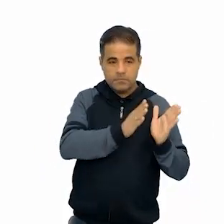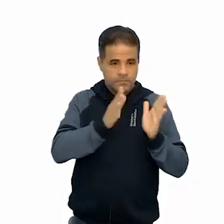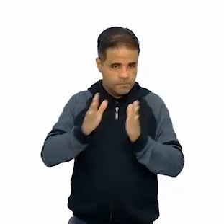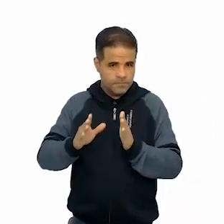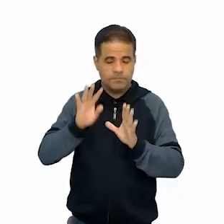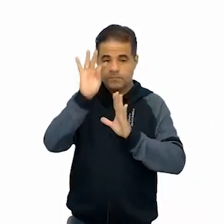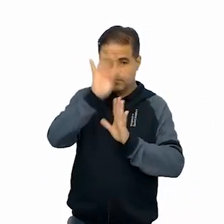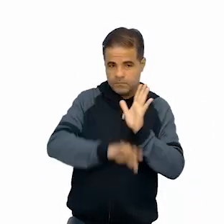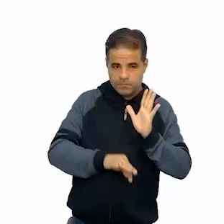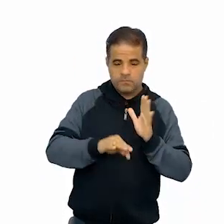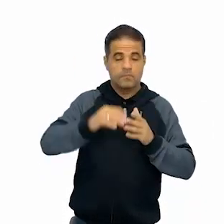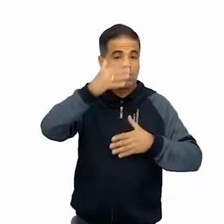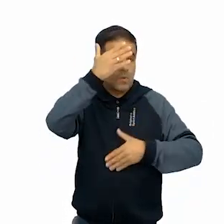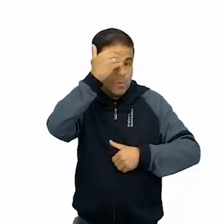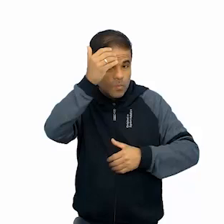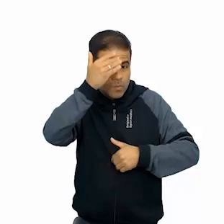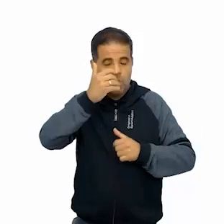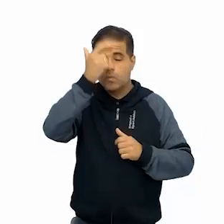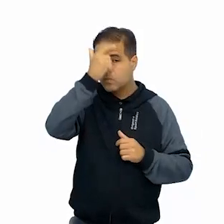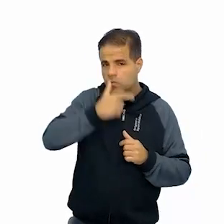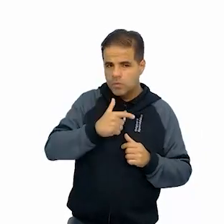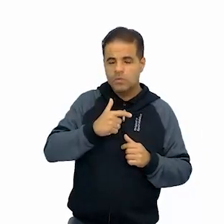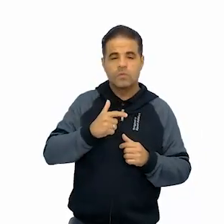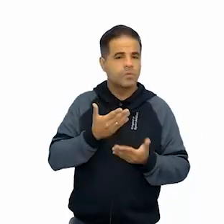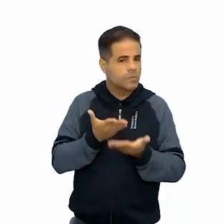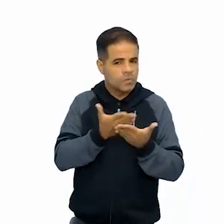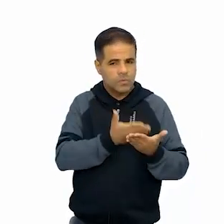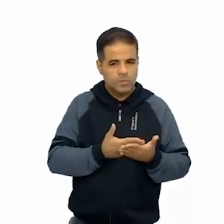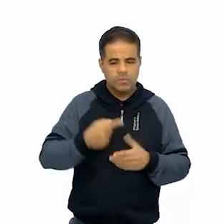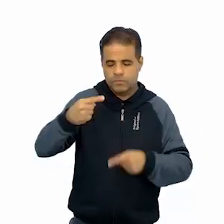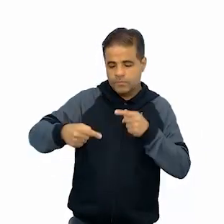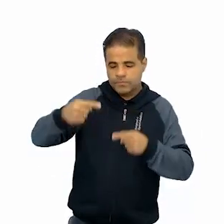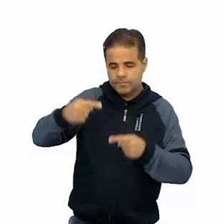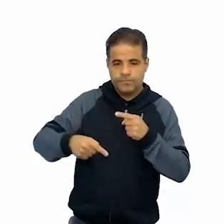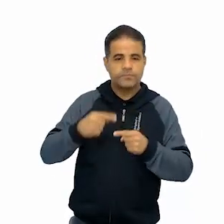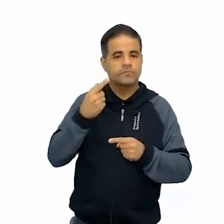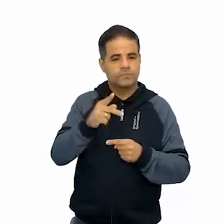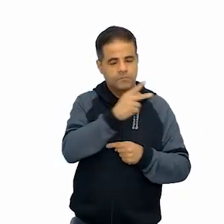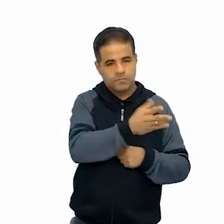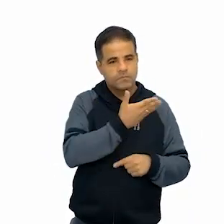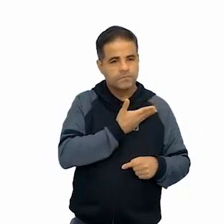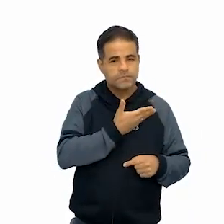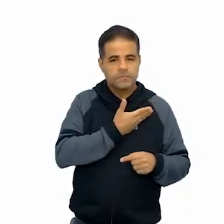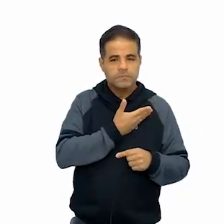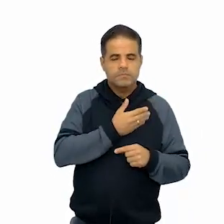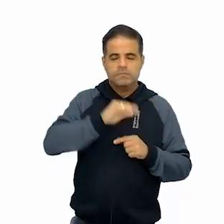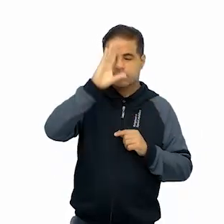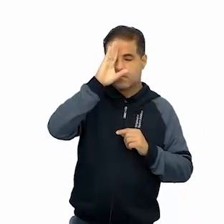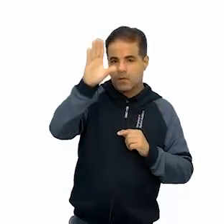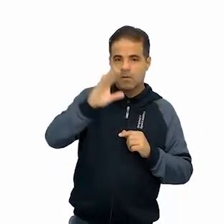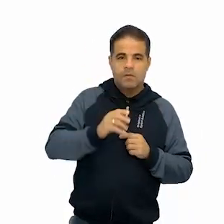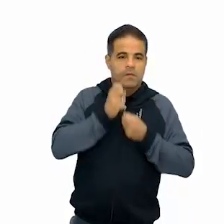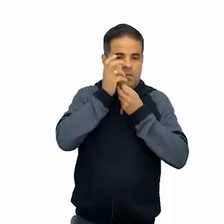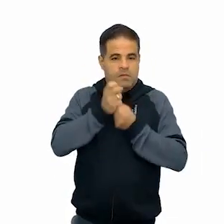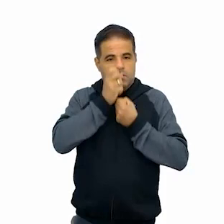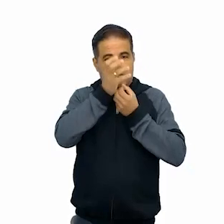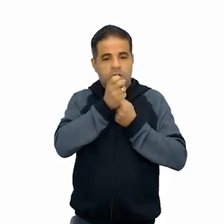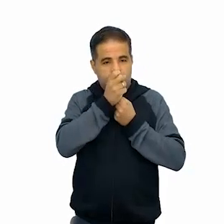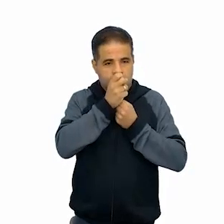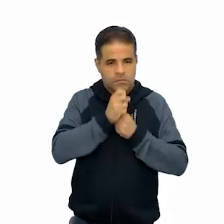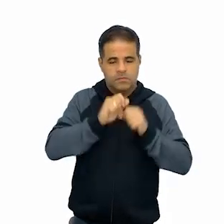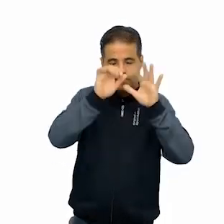texto sobre o mico-leão de cara dourada, os estudantes discutirão com seus colegas sobre as principais informações